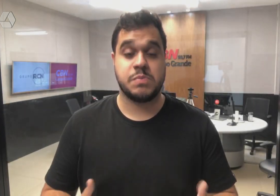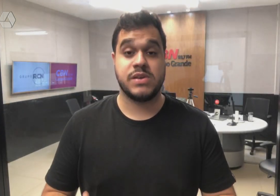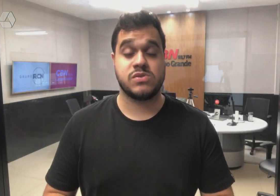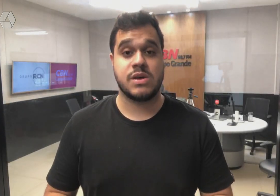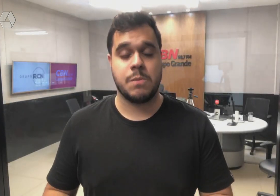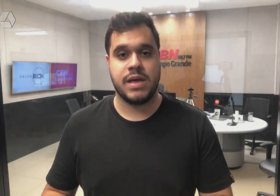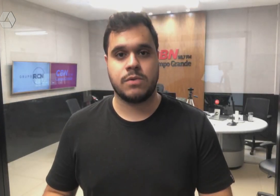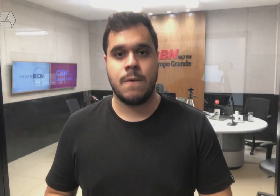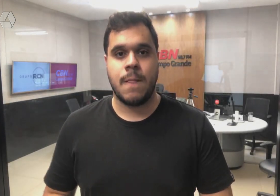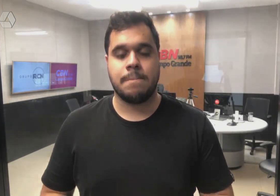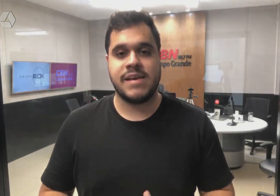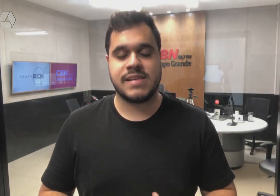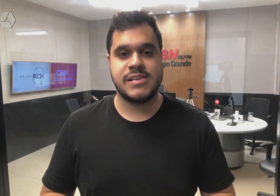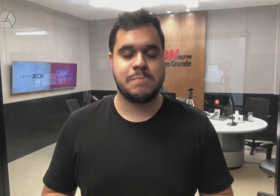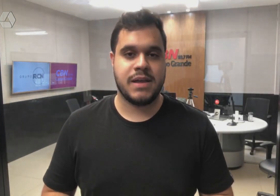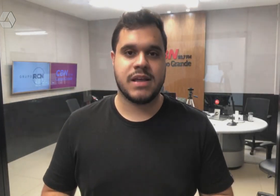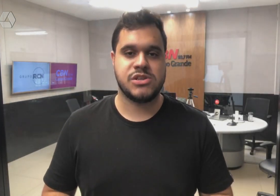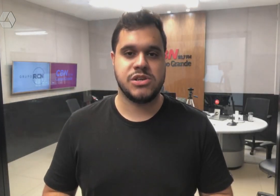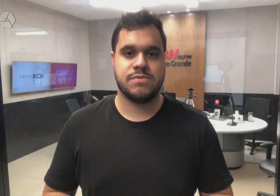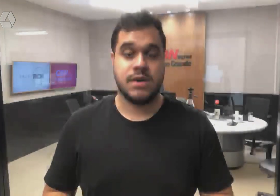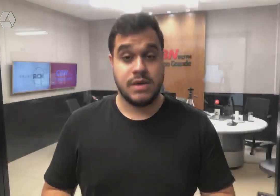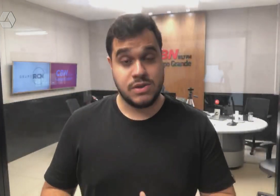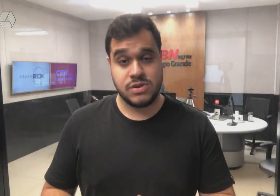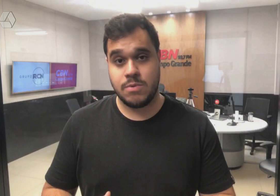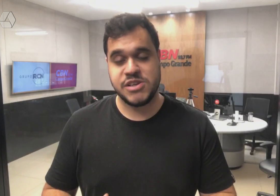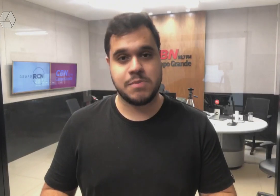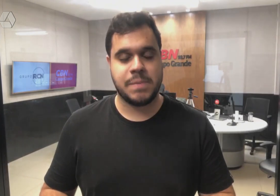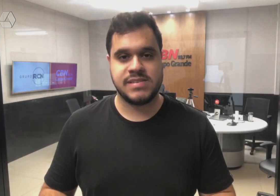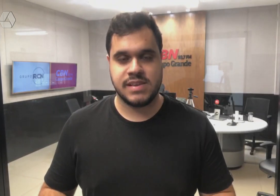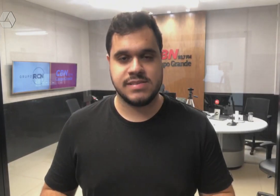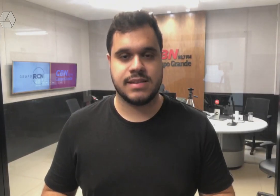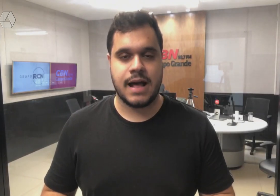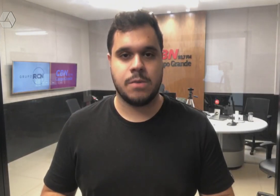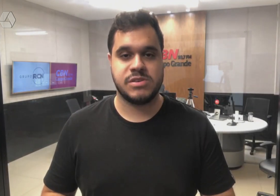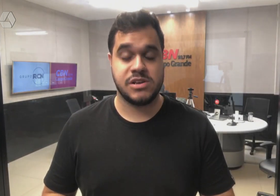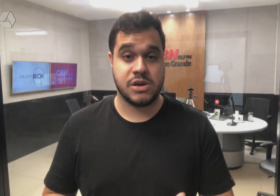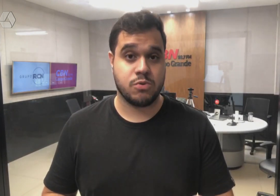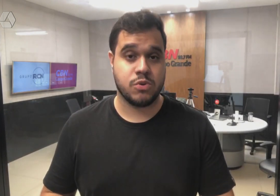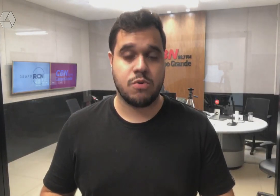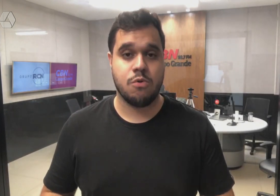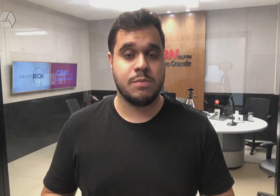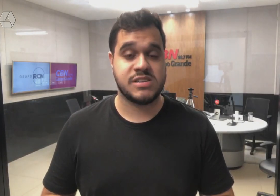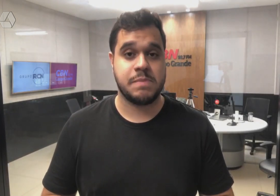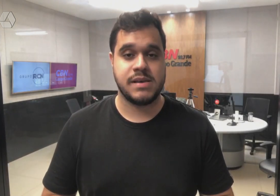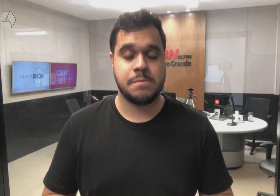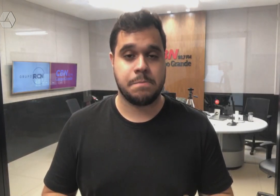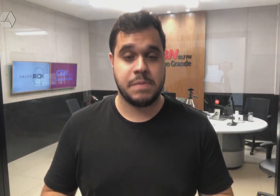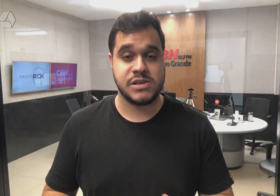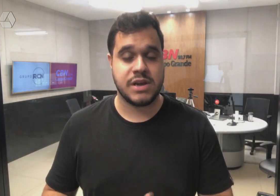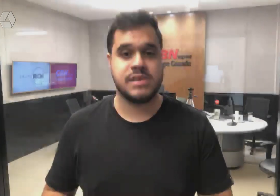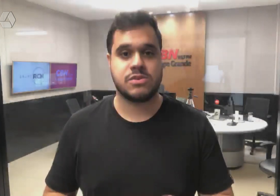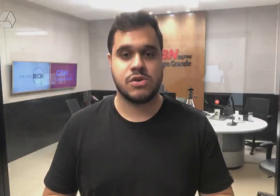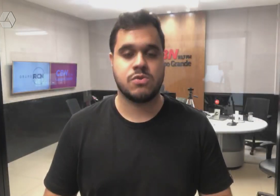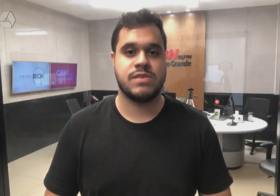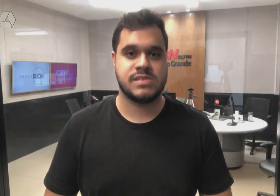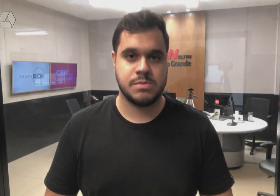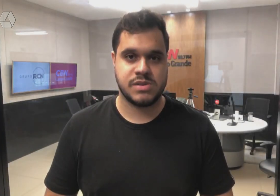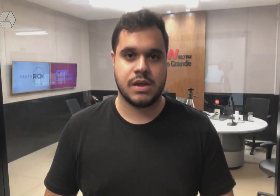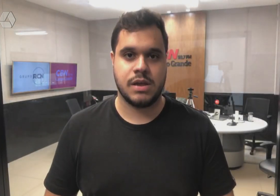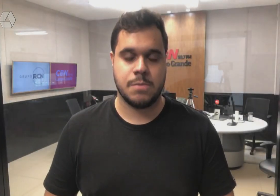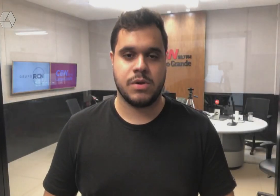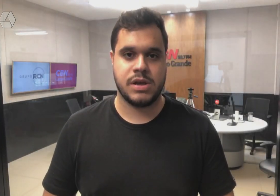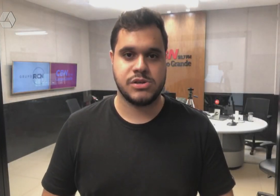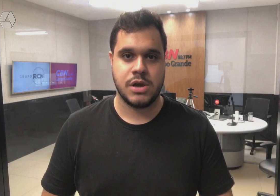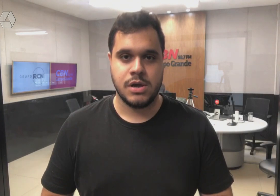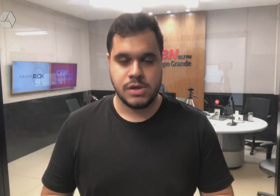mais, os preços aumentam, mas a expectativa, isso não é de uma pesquisa, tá, Albert? É de acordo com algumas peixarias que nós